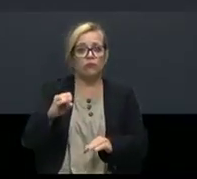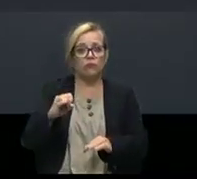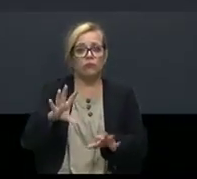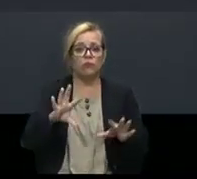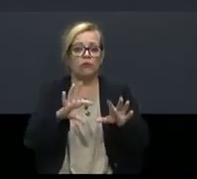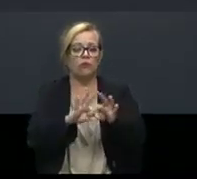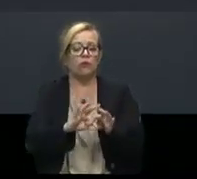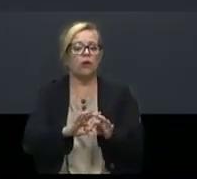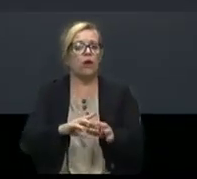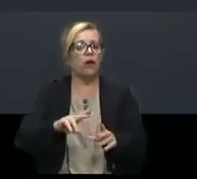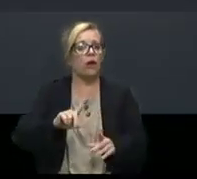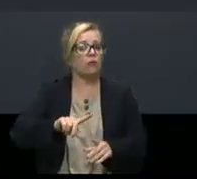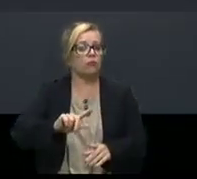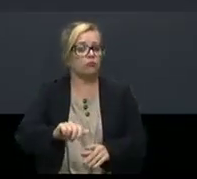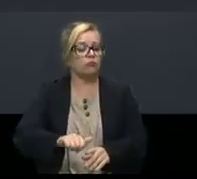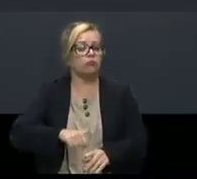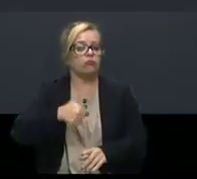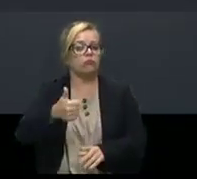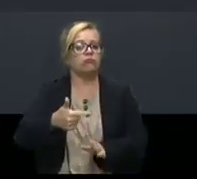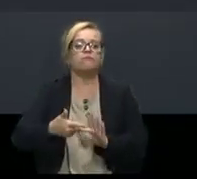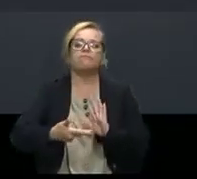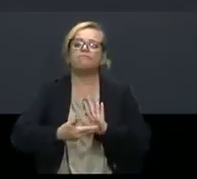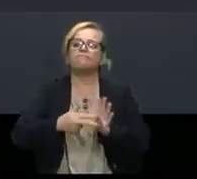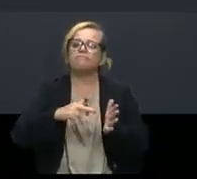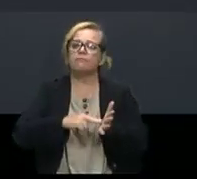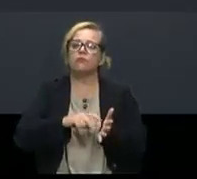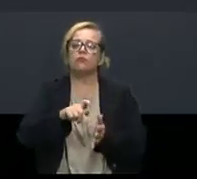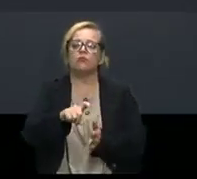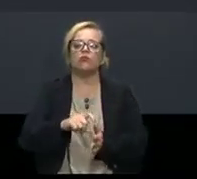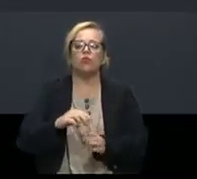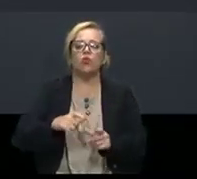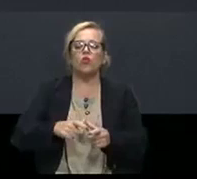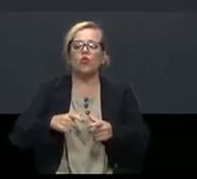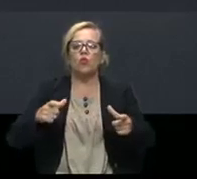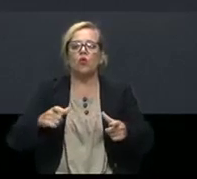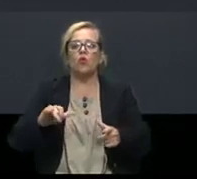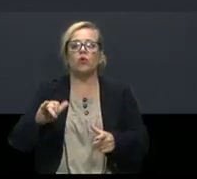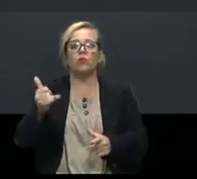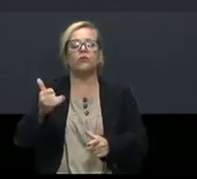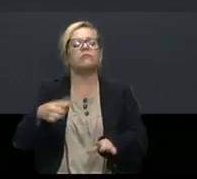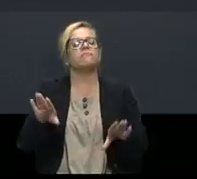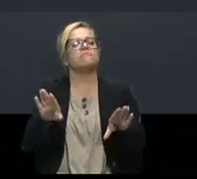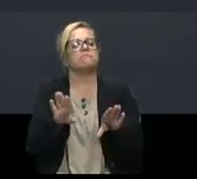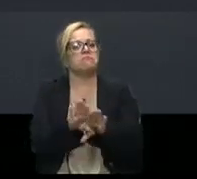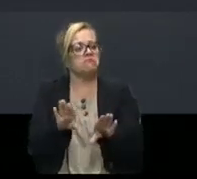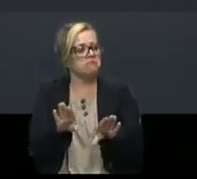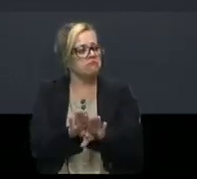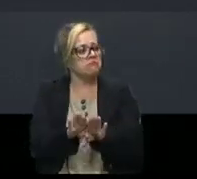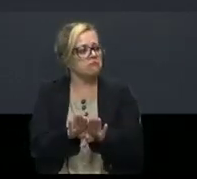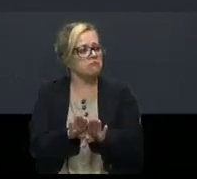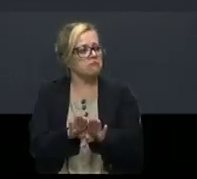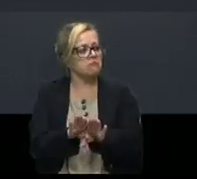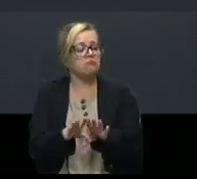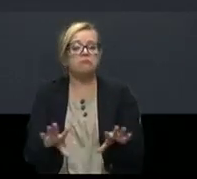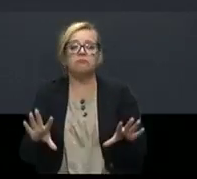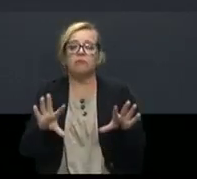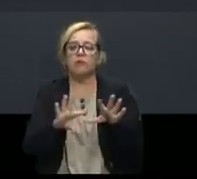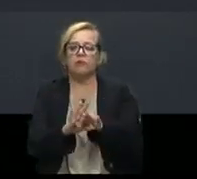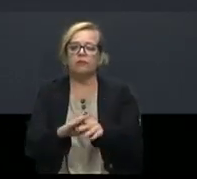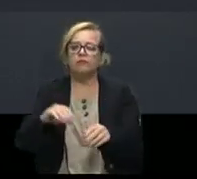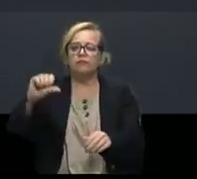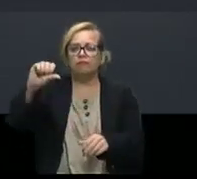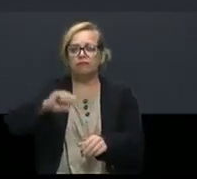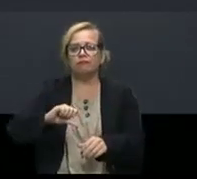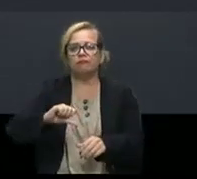é positiva, significa dizer que quando x aumenta, y também aumenta. A correlação é